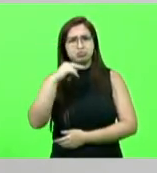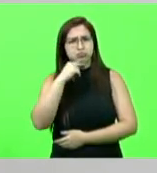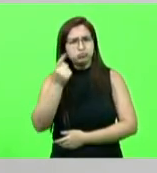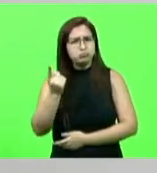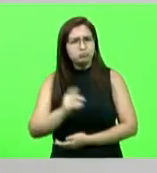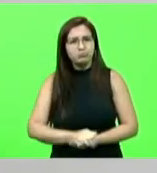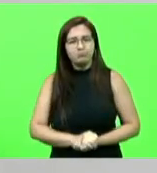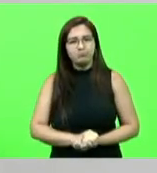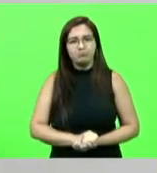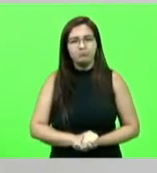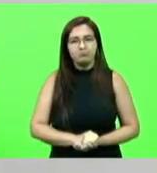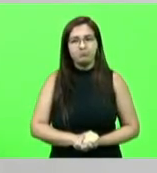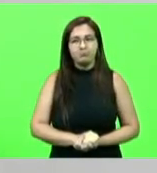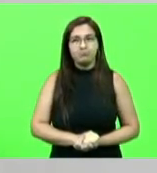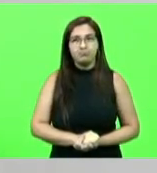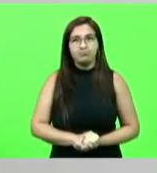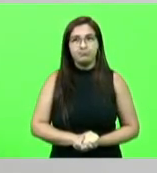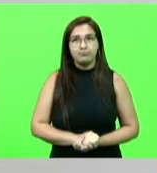sinceramente.